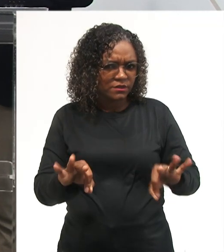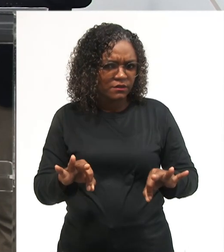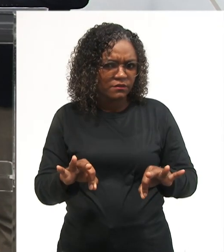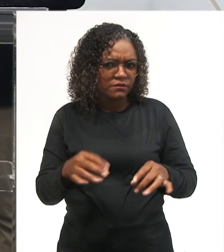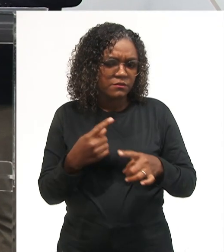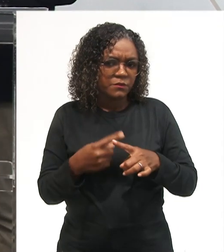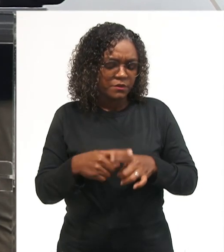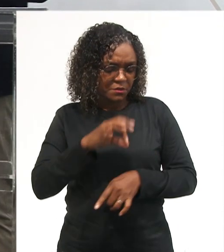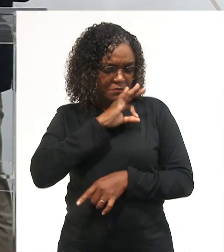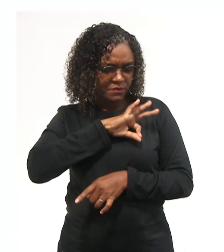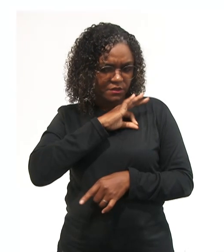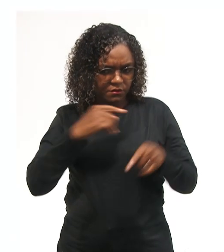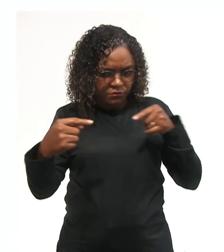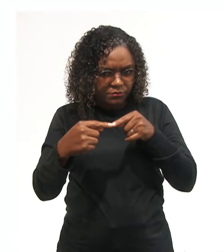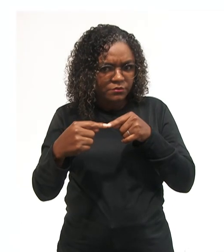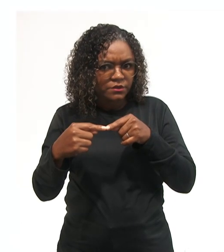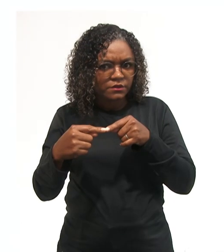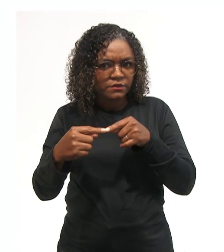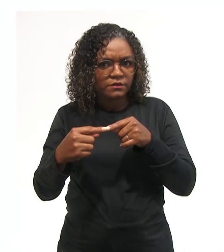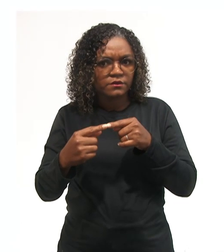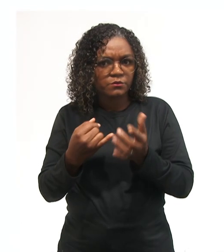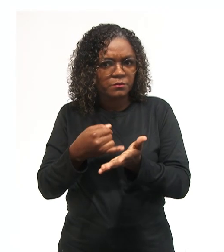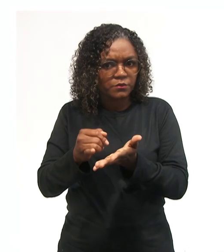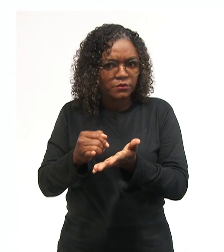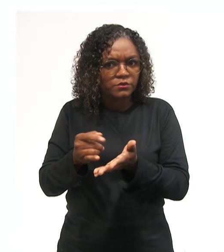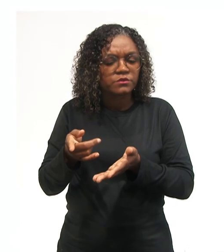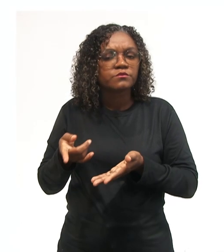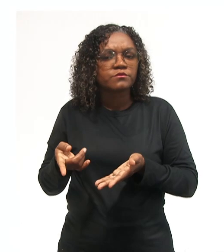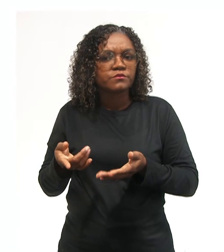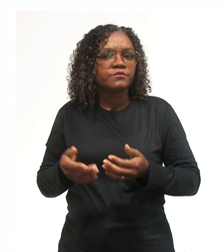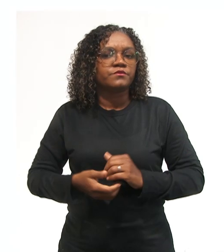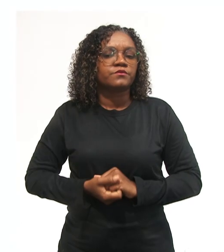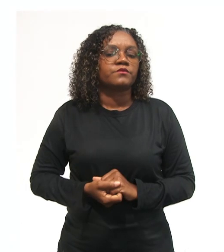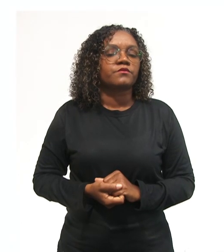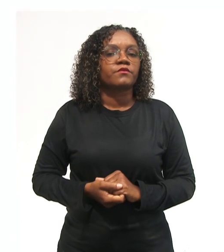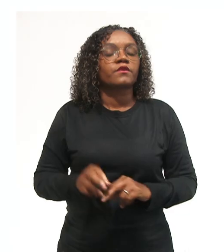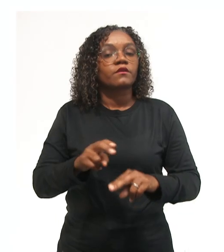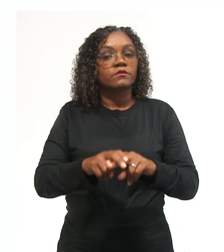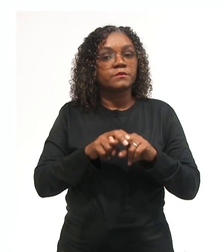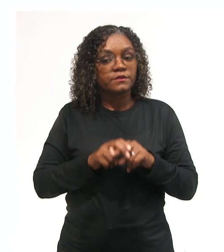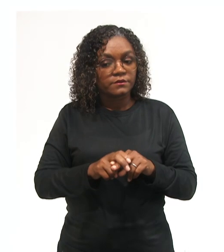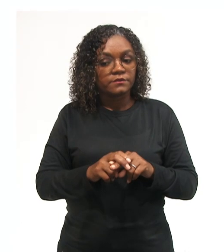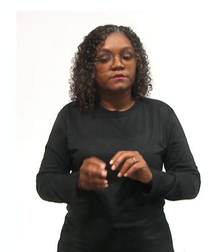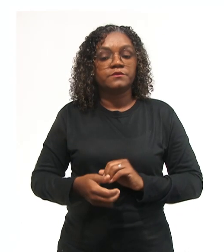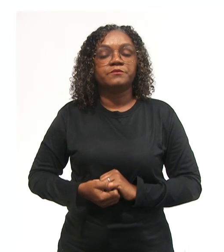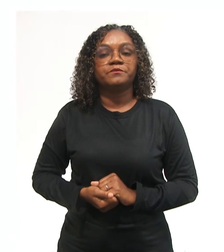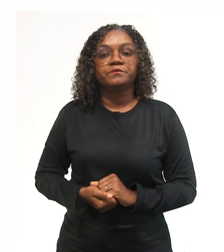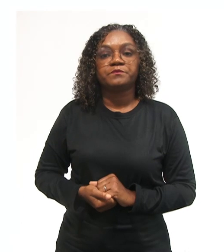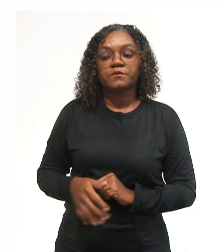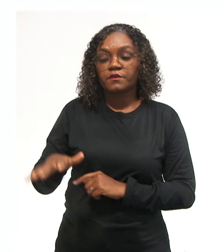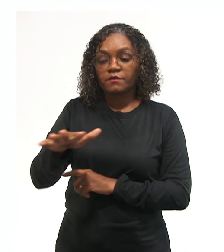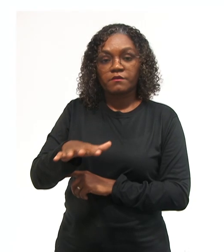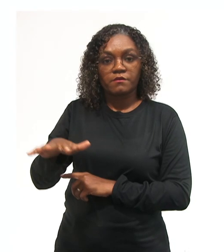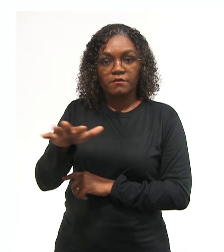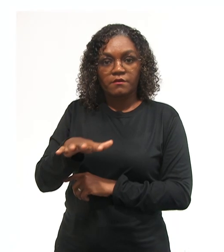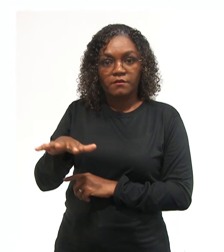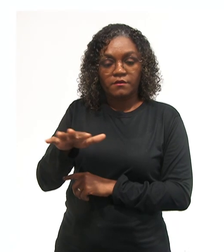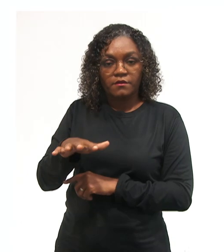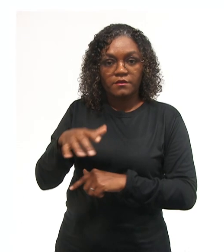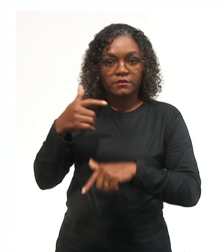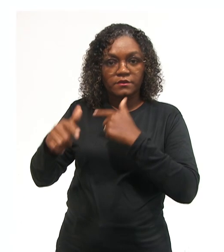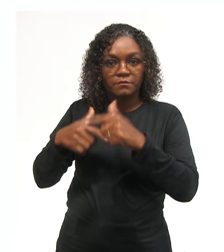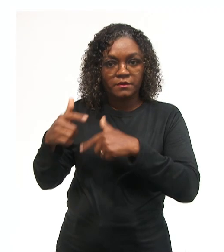recebendo. Na prática, o mercado oferece falhas de mercado que impede, então, esse